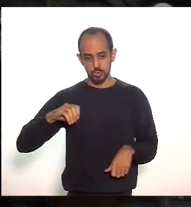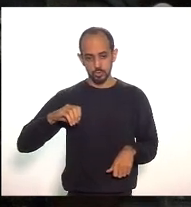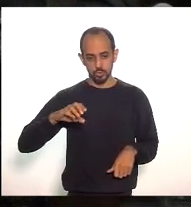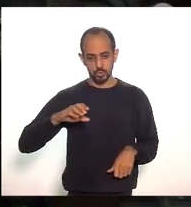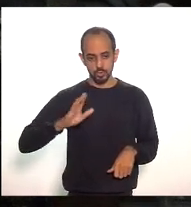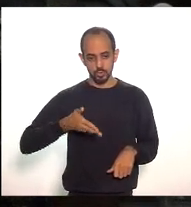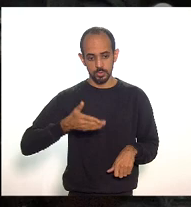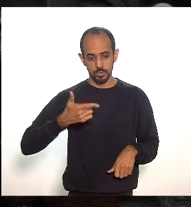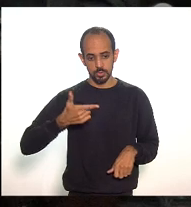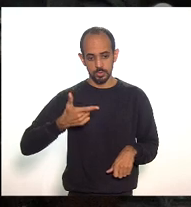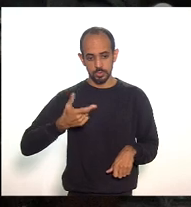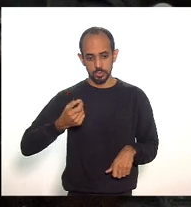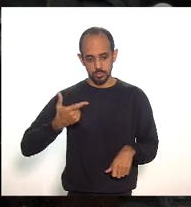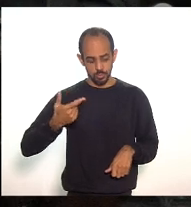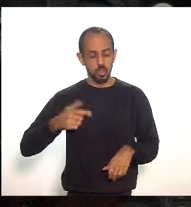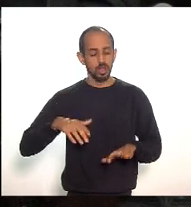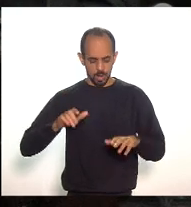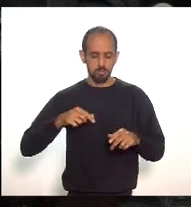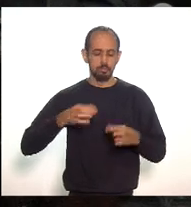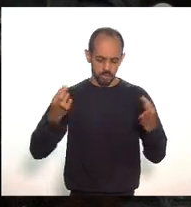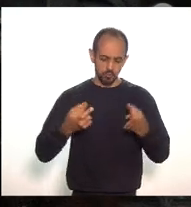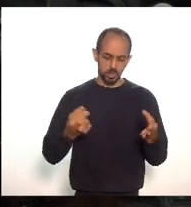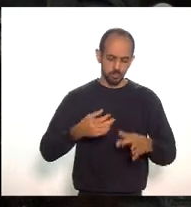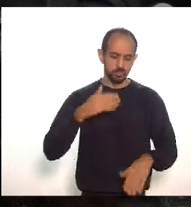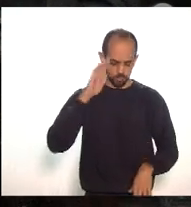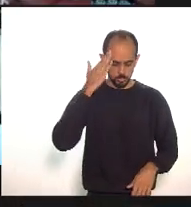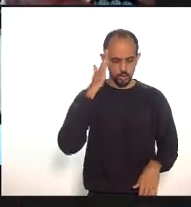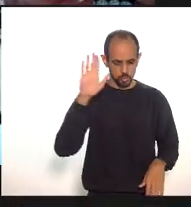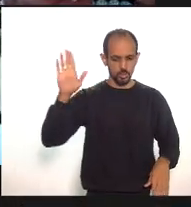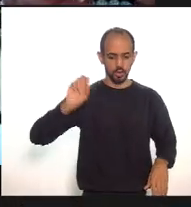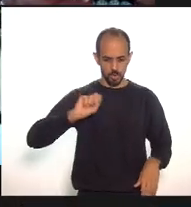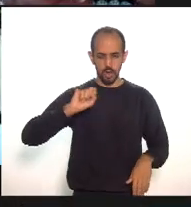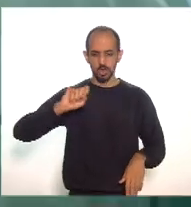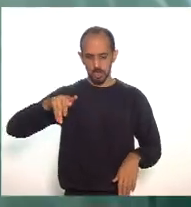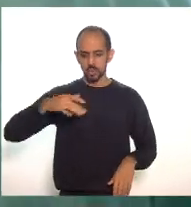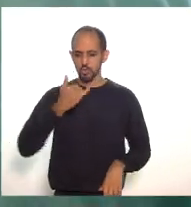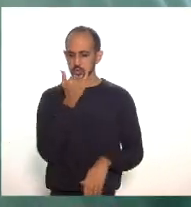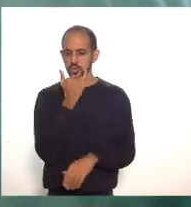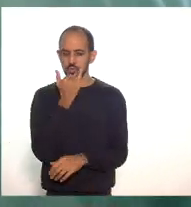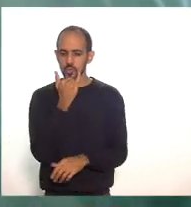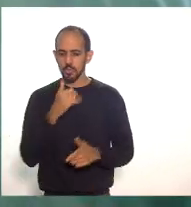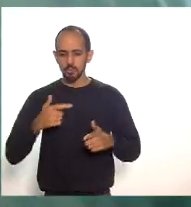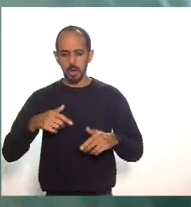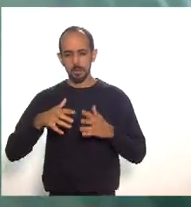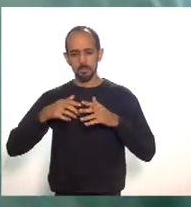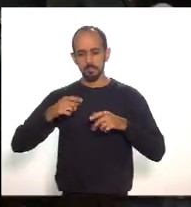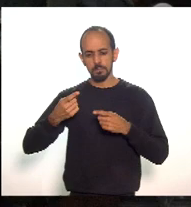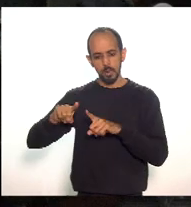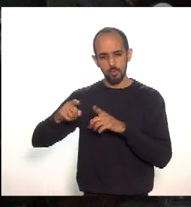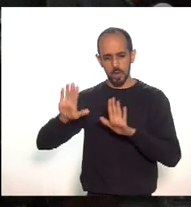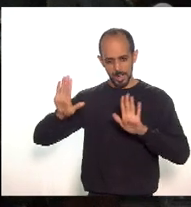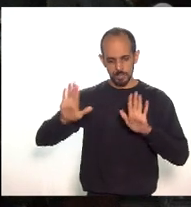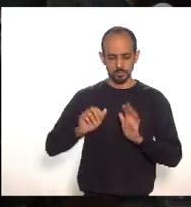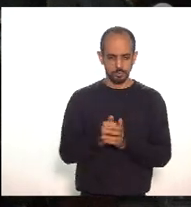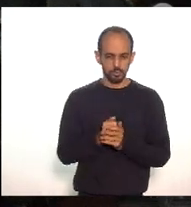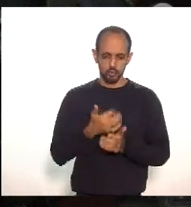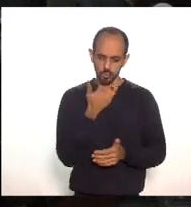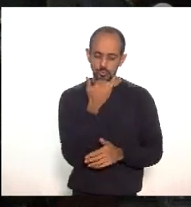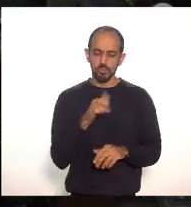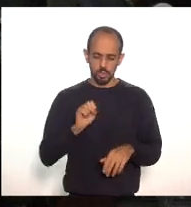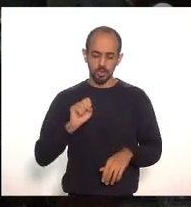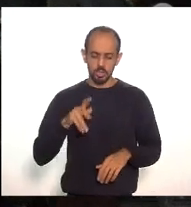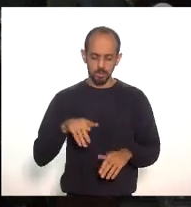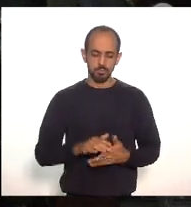acrescido do inciso quarto é a seguinte redação tá bom tá ótimo desculpa lá perturbar Tá com os pareceres emitidos em